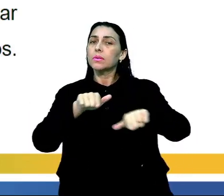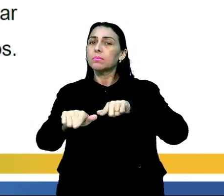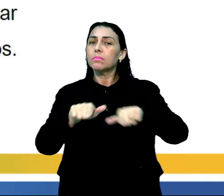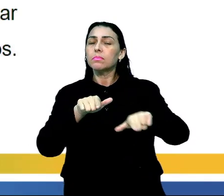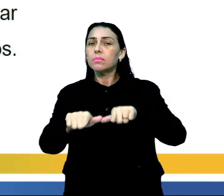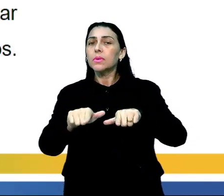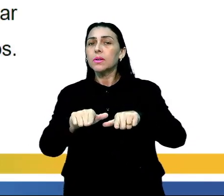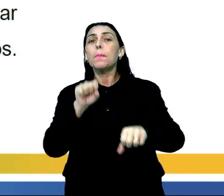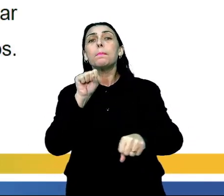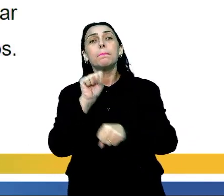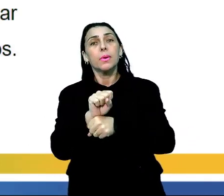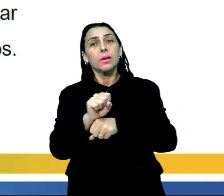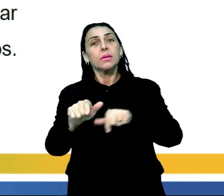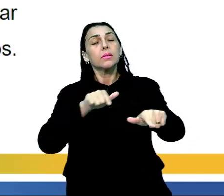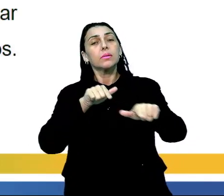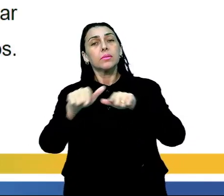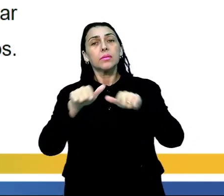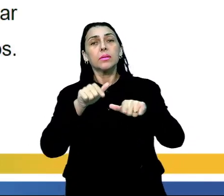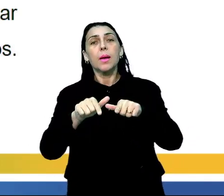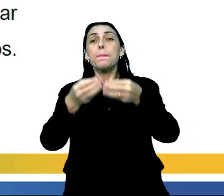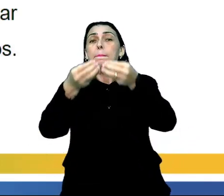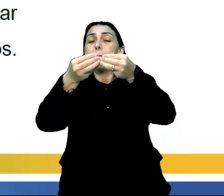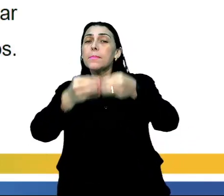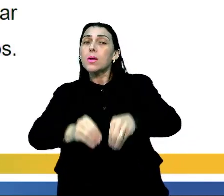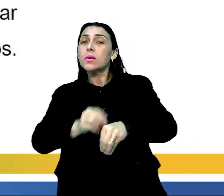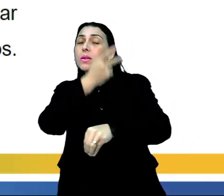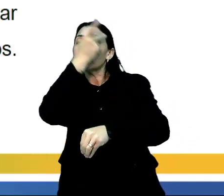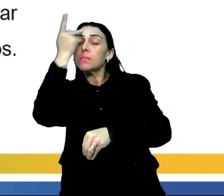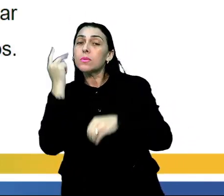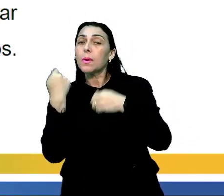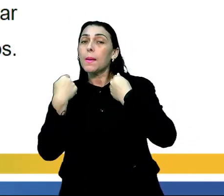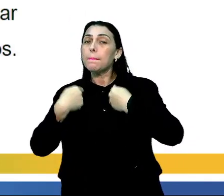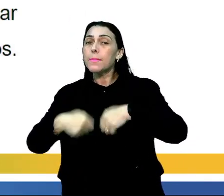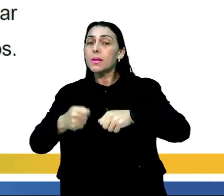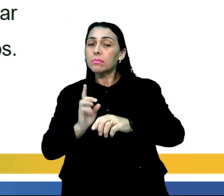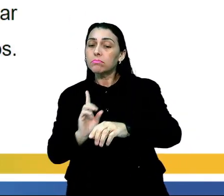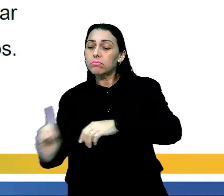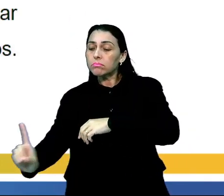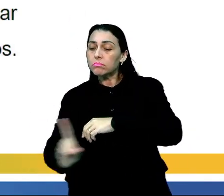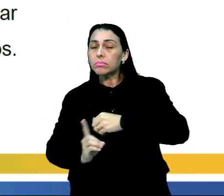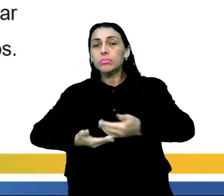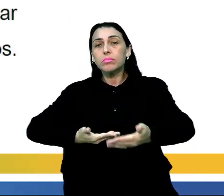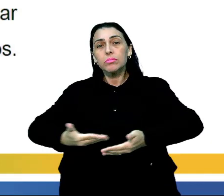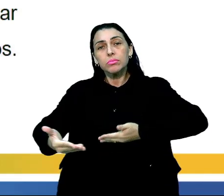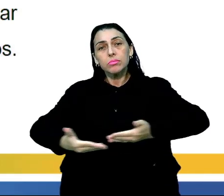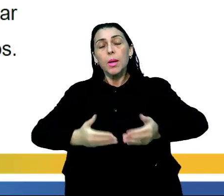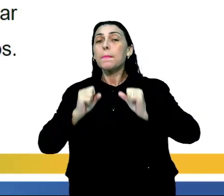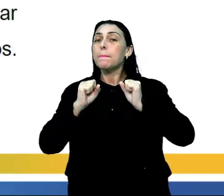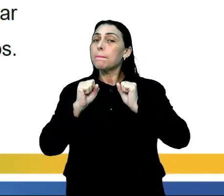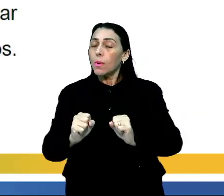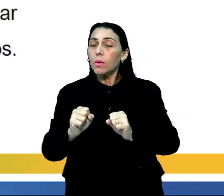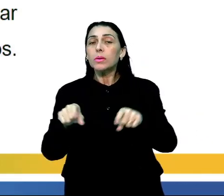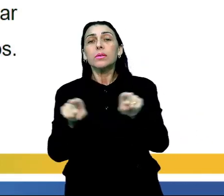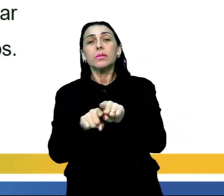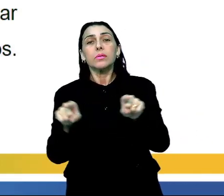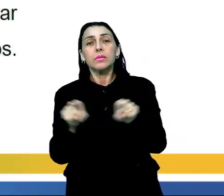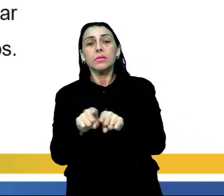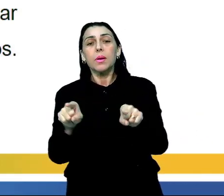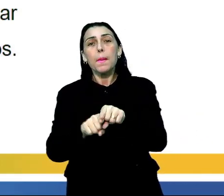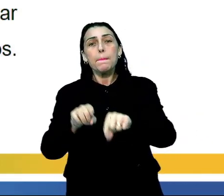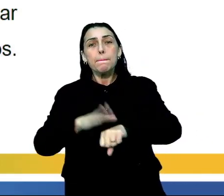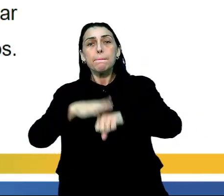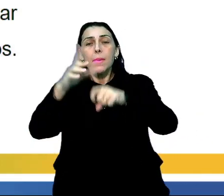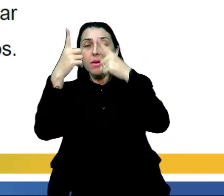aí, quando paralisa o serviço, prejudica as pessoas que precisam desse serviço e podem até mesmo ficar